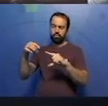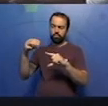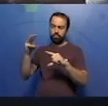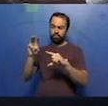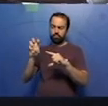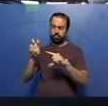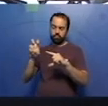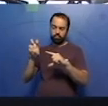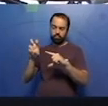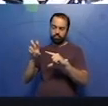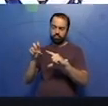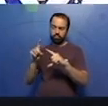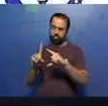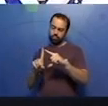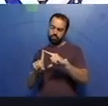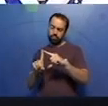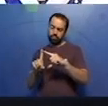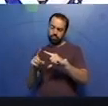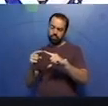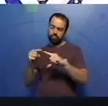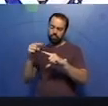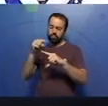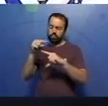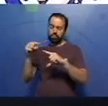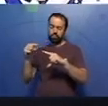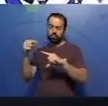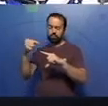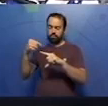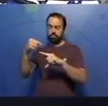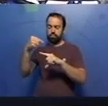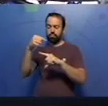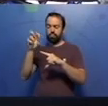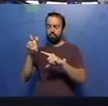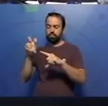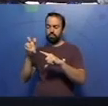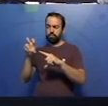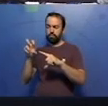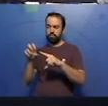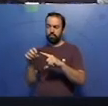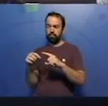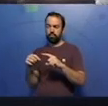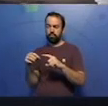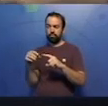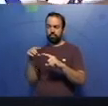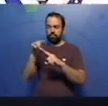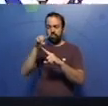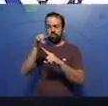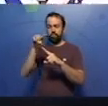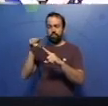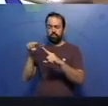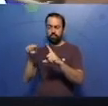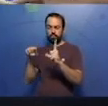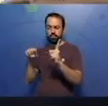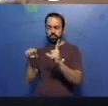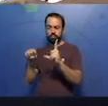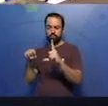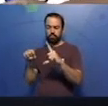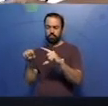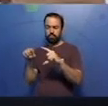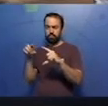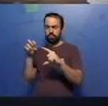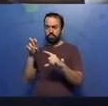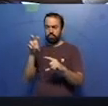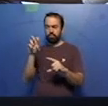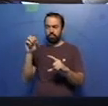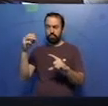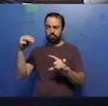Então, quando eu cheguei aqui no 1, já se passaram também 5 minutos, certo? E para chegar até no